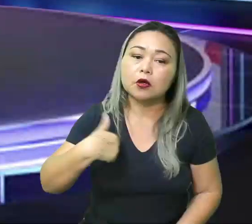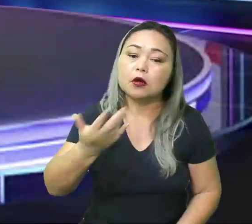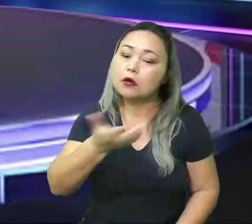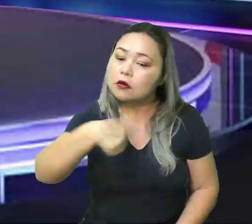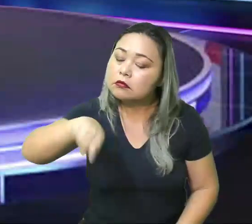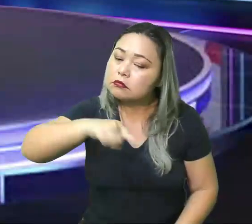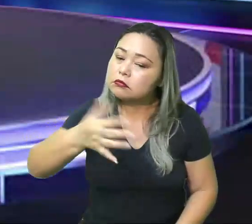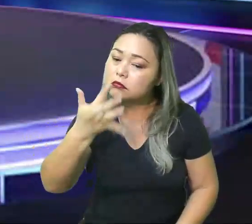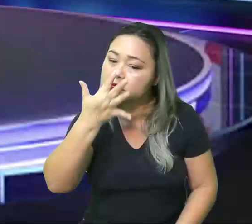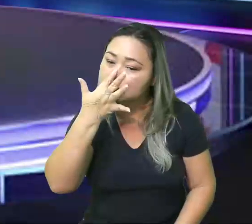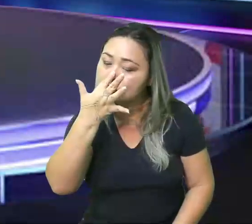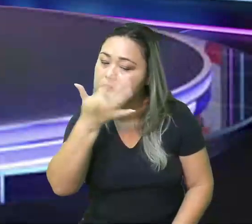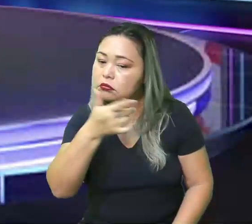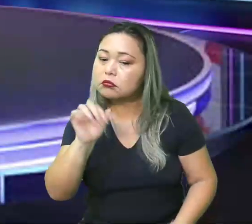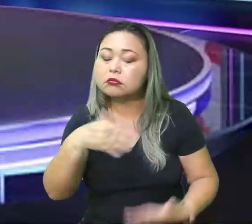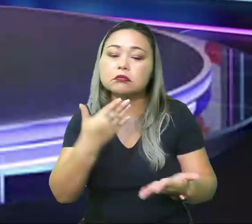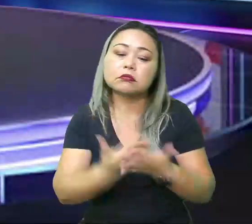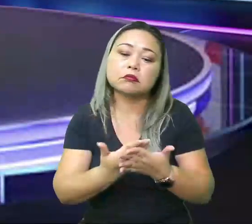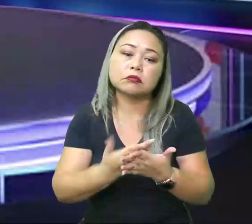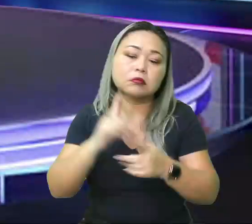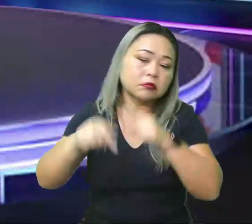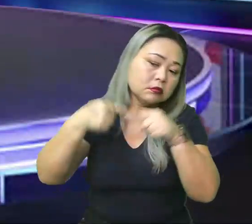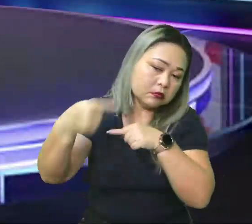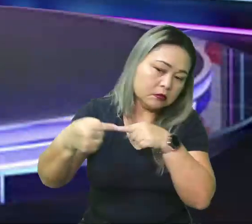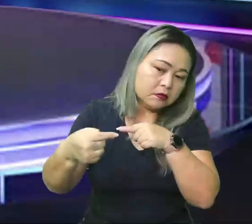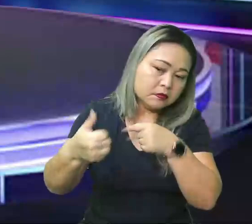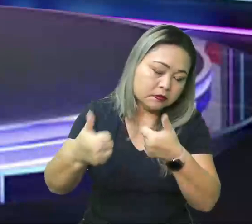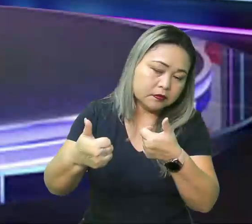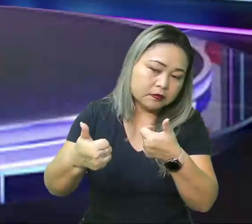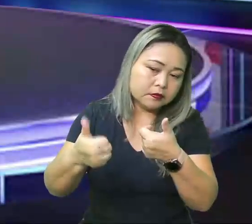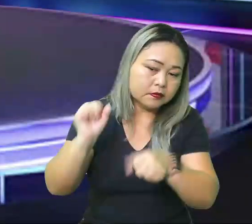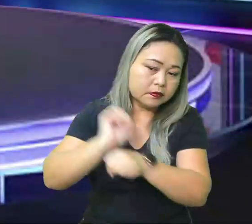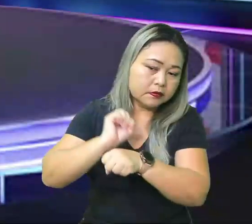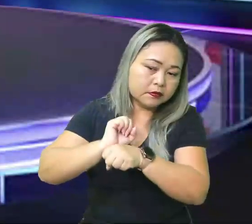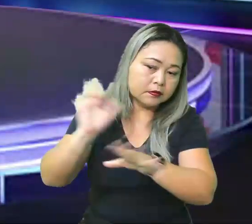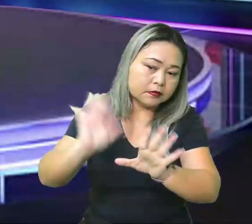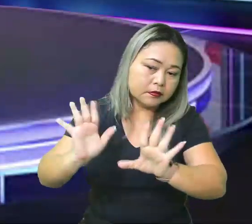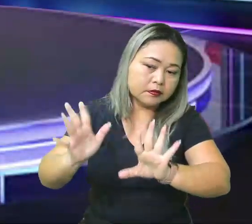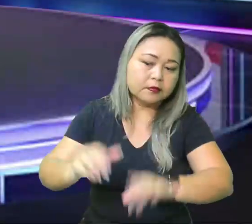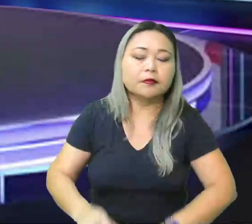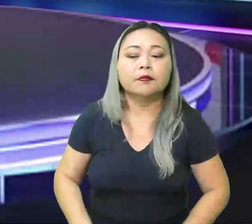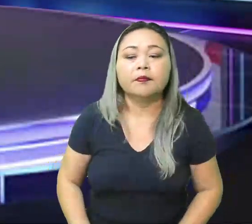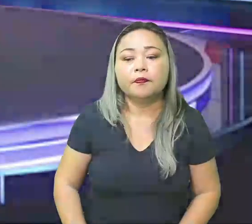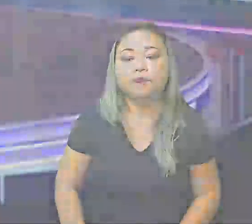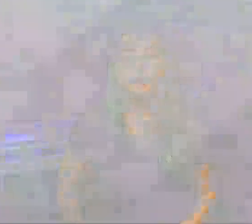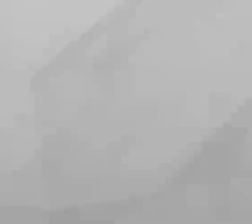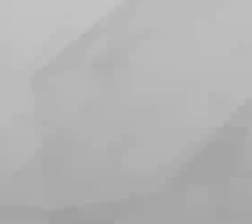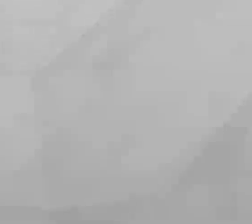esteja aí ligado para a nossa aula logo mais, tá bom? Te espero lá. Tchau, tchau!